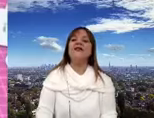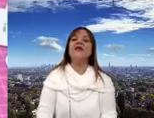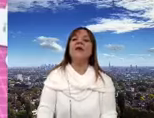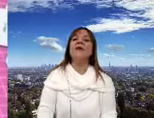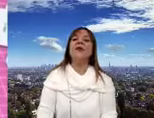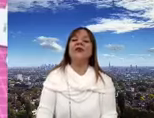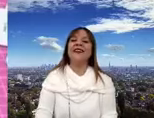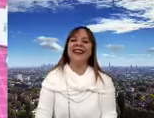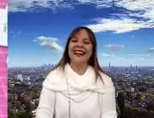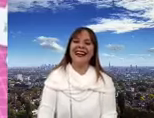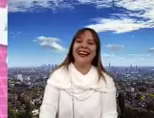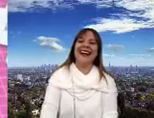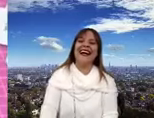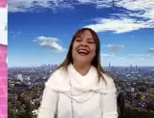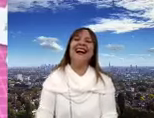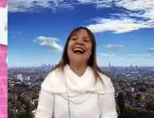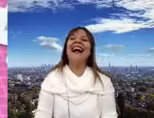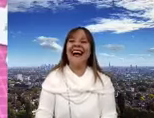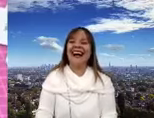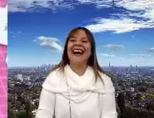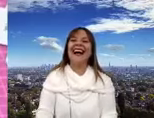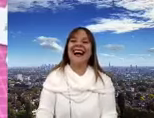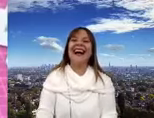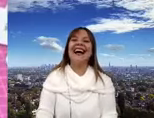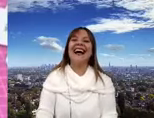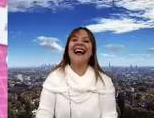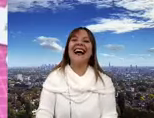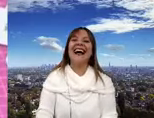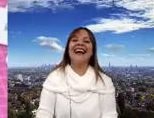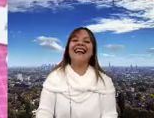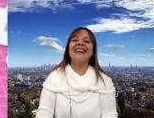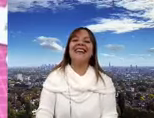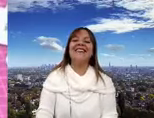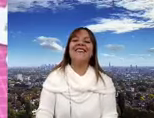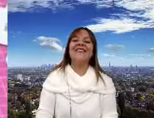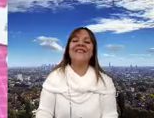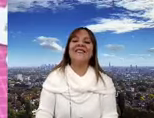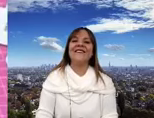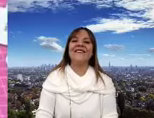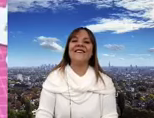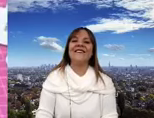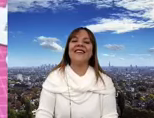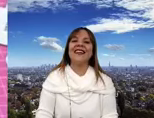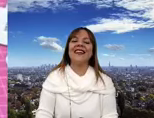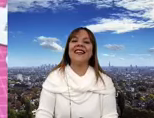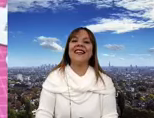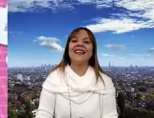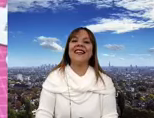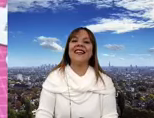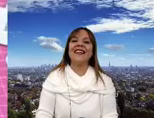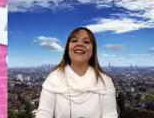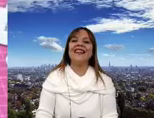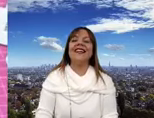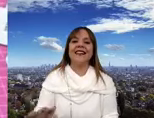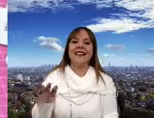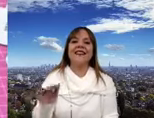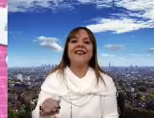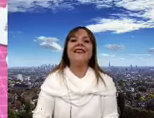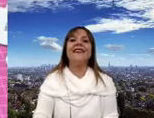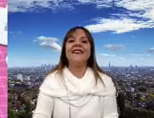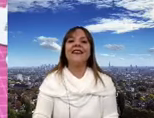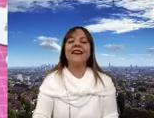amor. Live do. Olha, Lili, vê se dá para ver. Se dá para ver assim, olha. O EVA é menor, porque em volta de toda